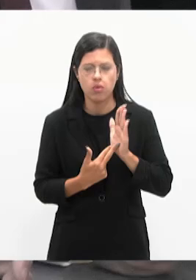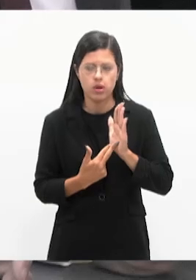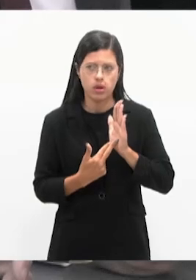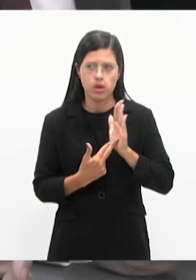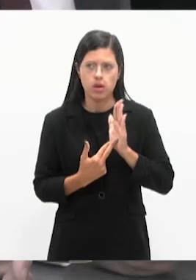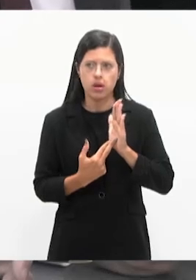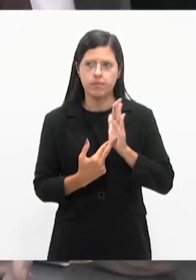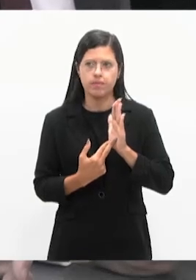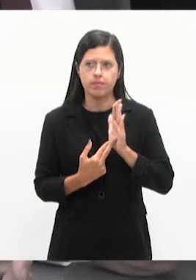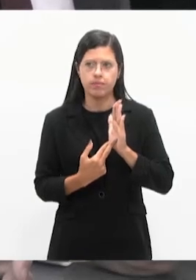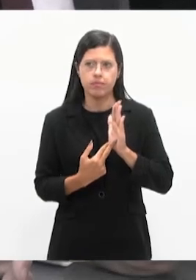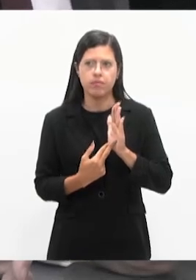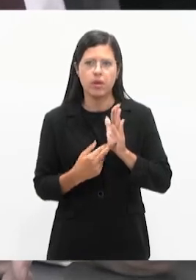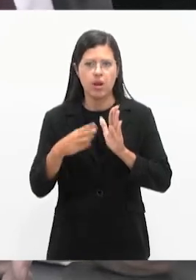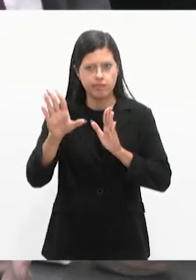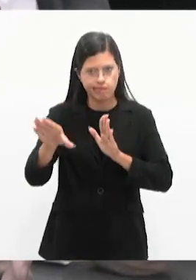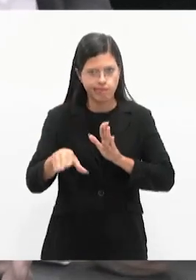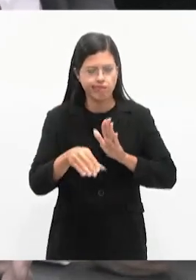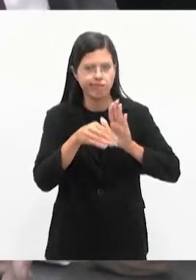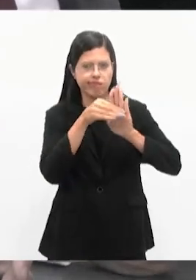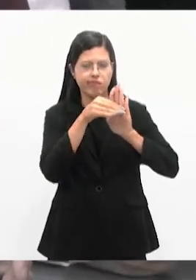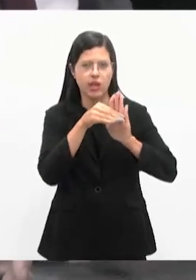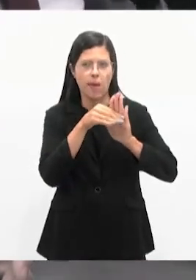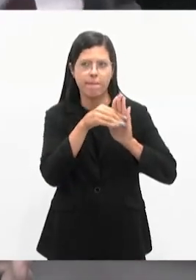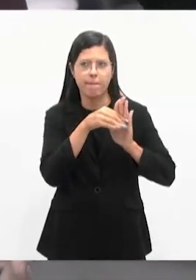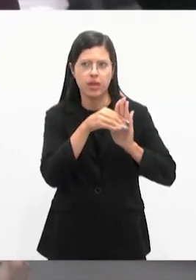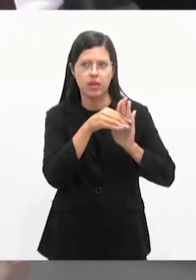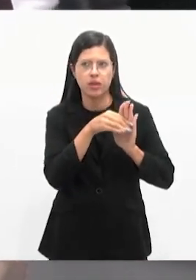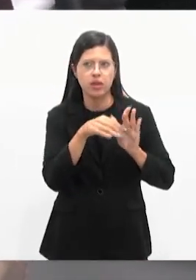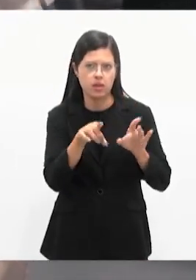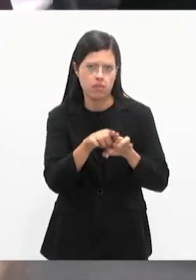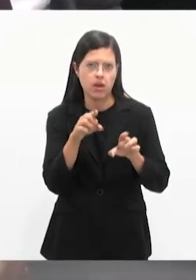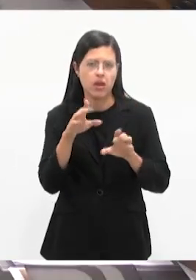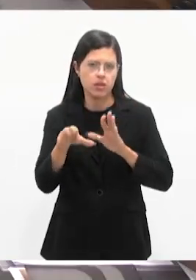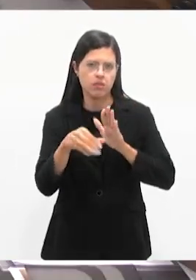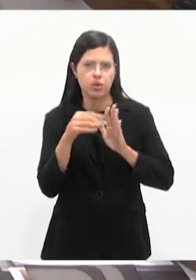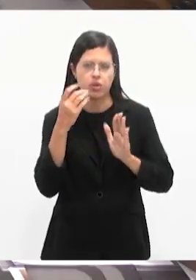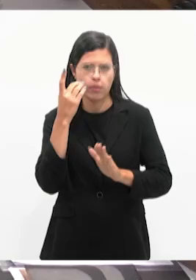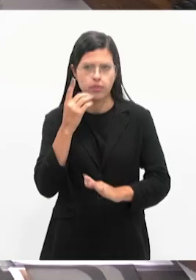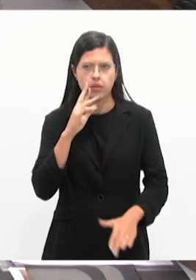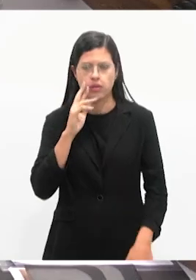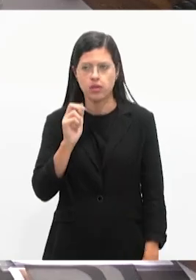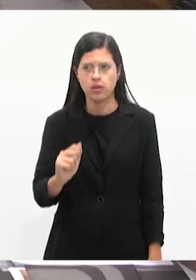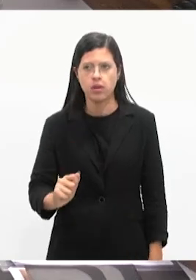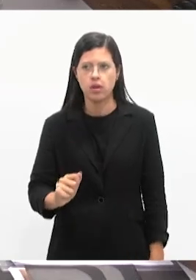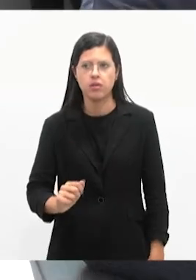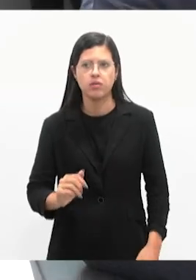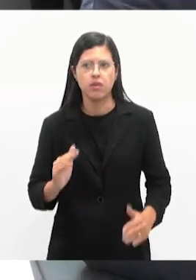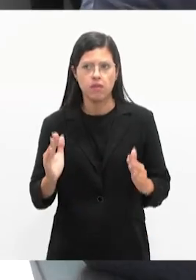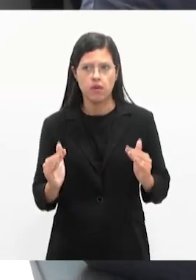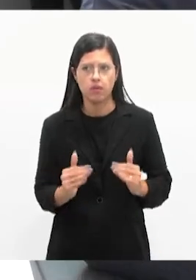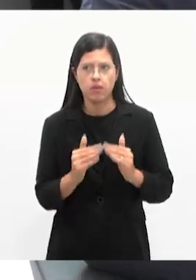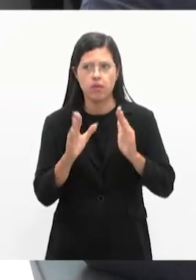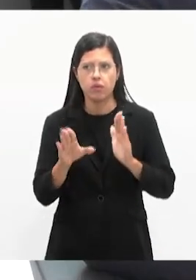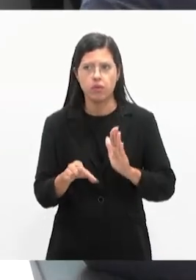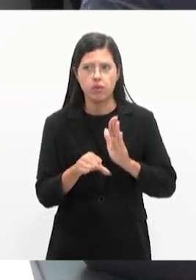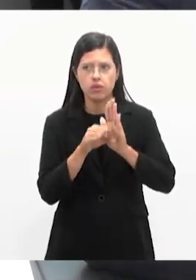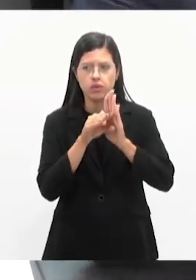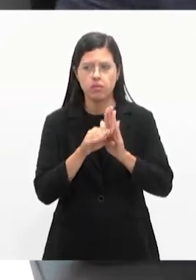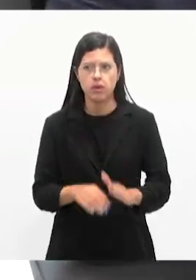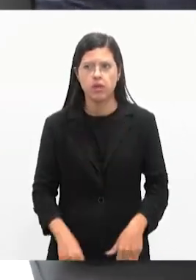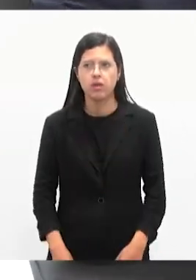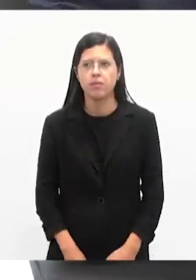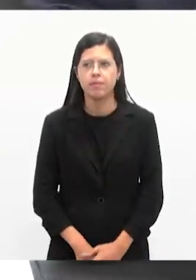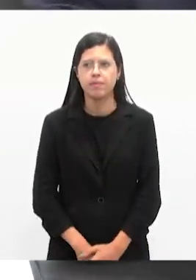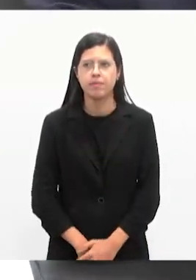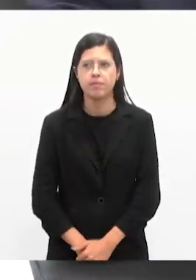implementar e E incorporar acolher- as suas emendas, acolhendo as emendas do deputado Rodrigo Amorim. Então, fica favorável com emendas, acolhendo. São-